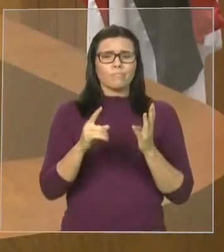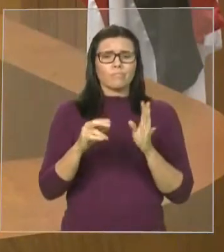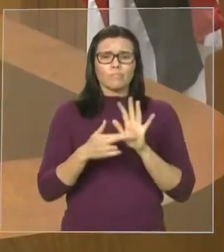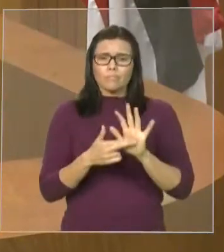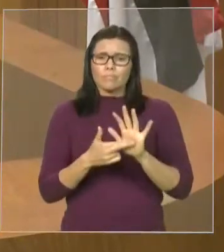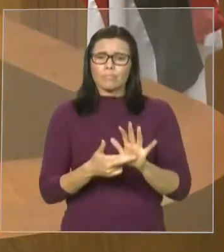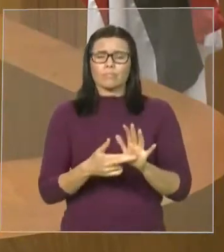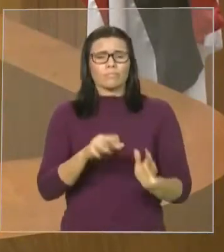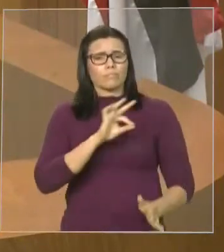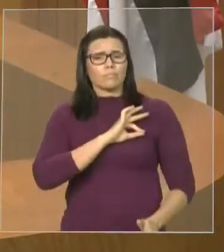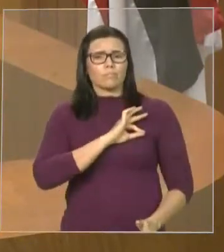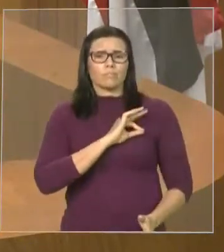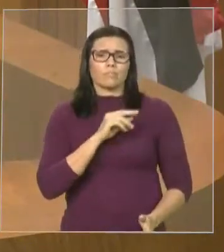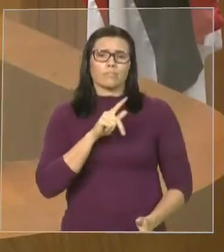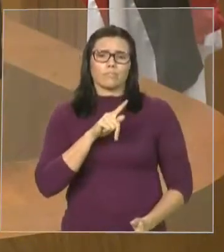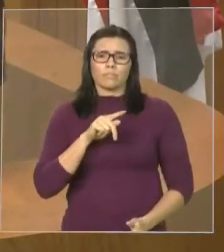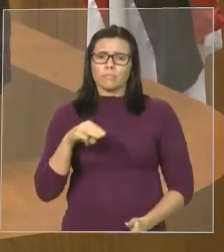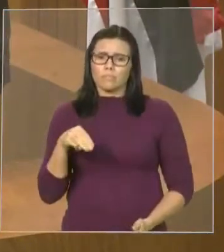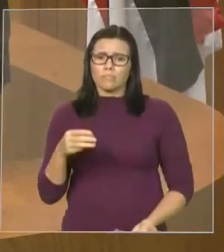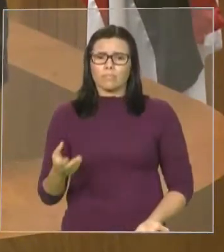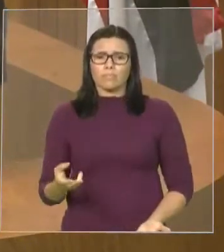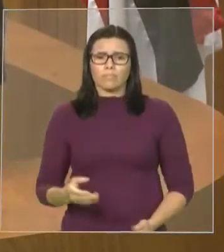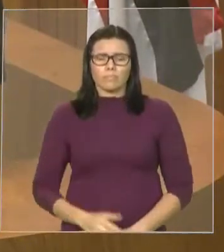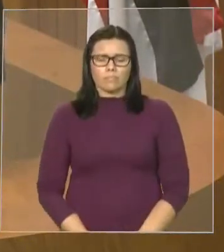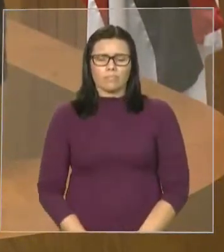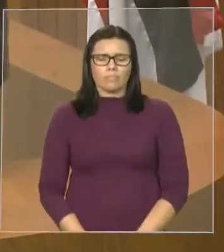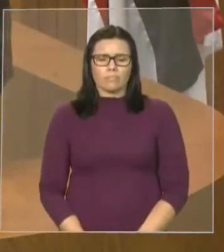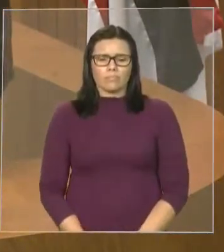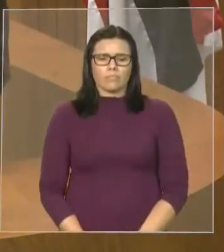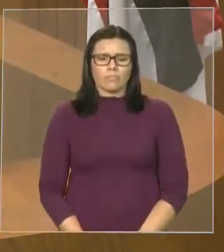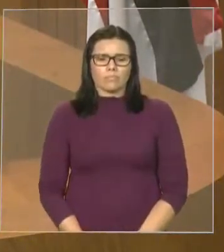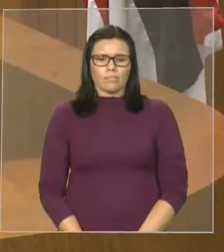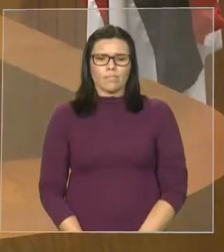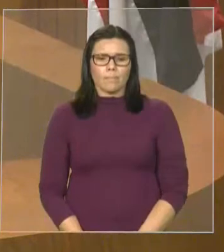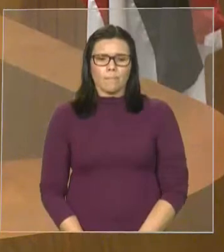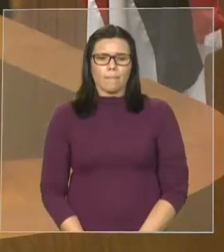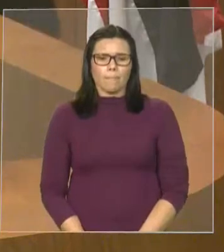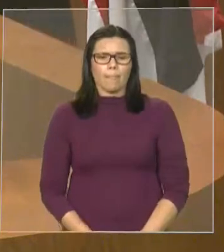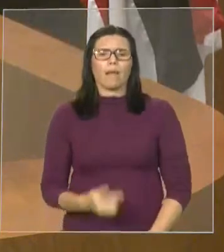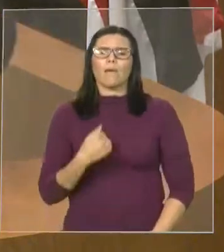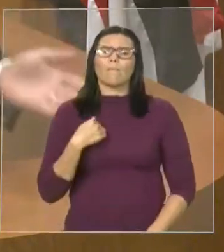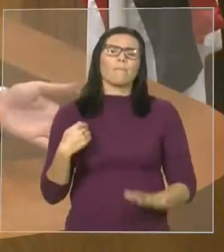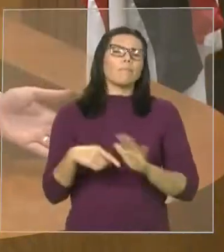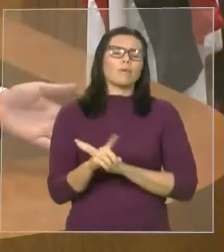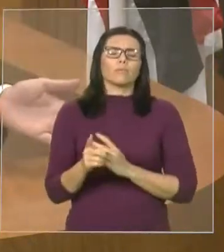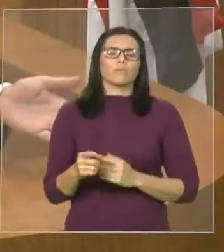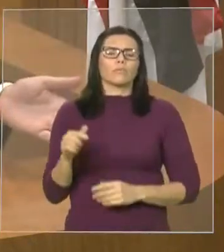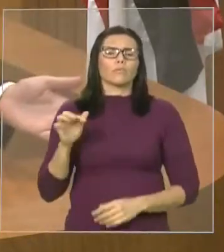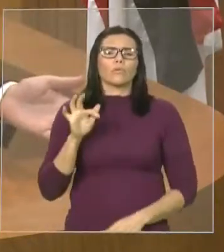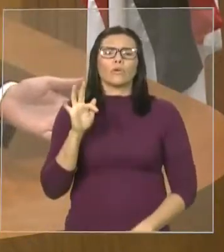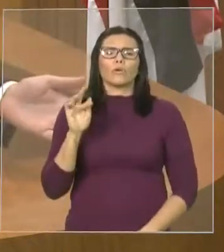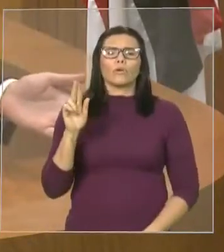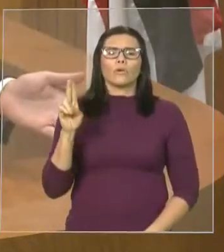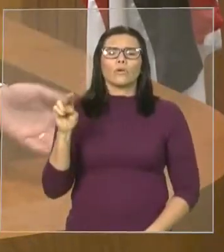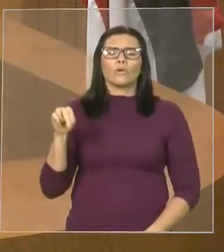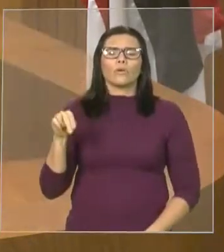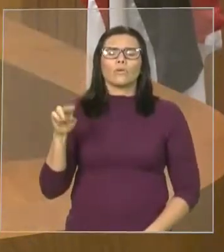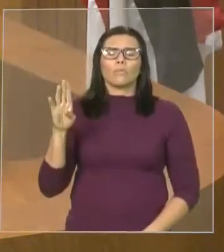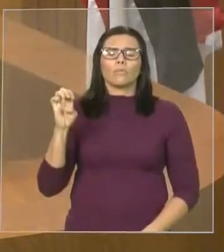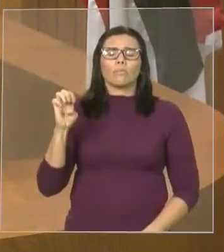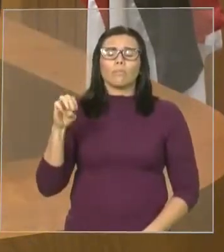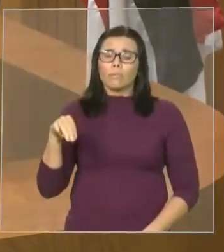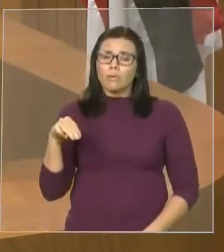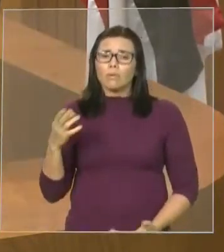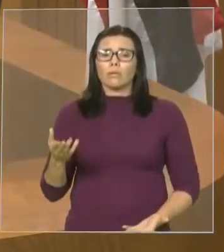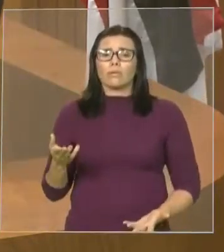O FUNBEM, e aí a pergunta que se faz, deputado Max Barros, ele é do governador ou ele é dos servidores? O fundo